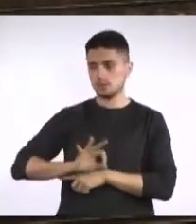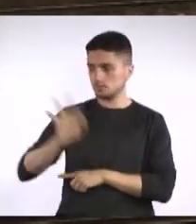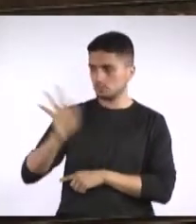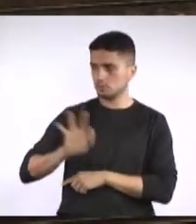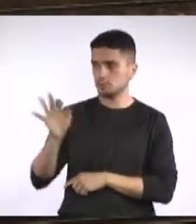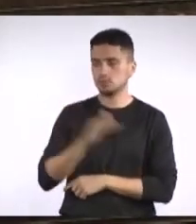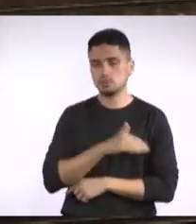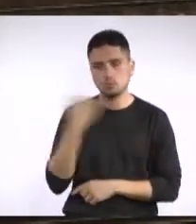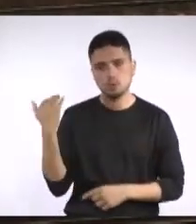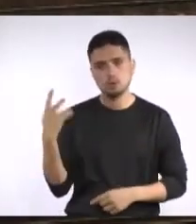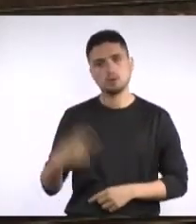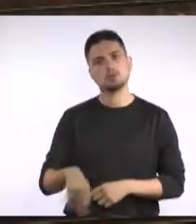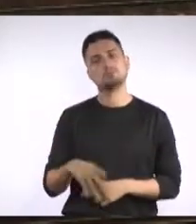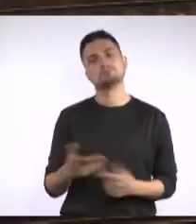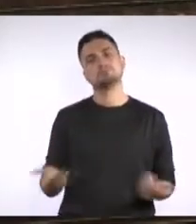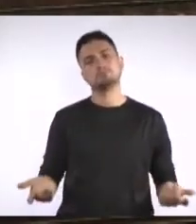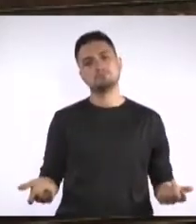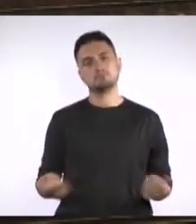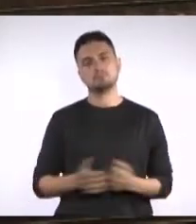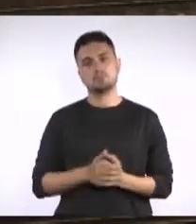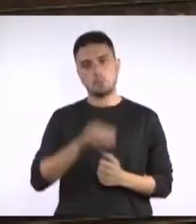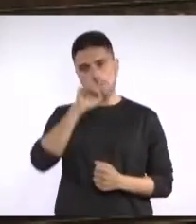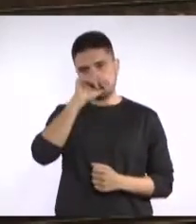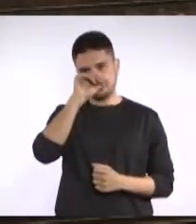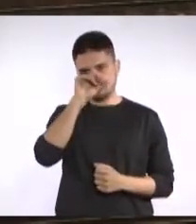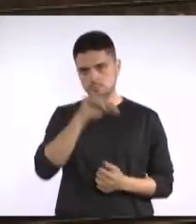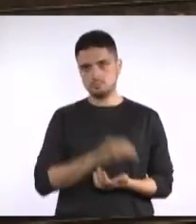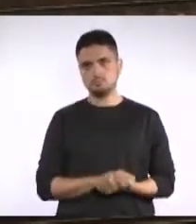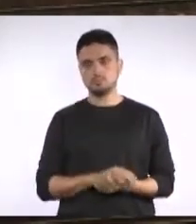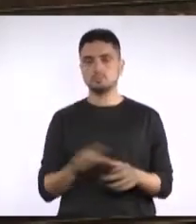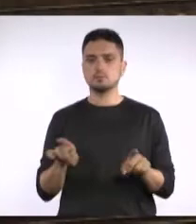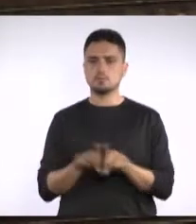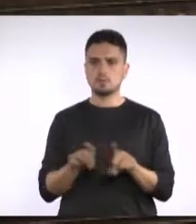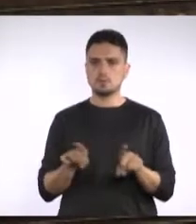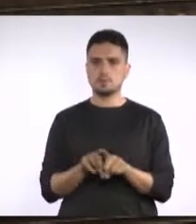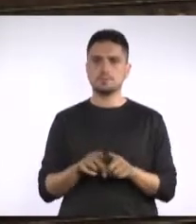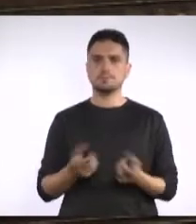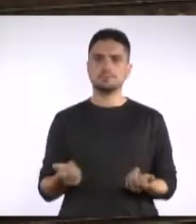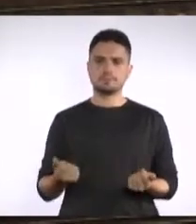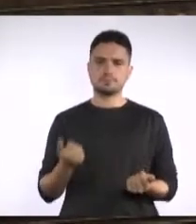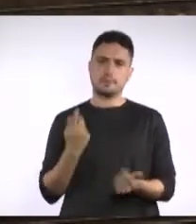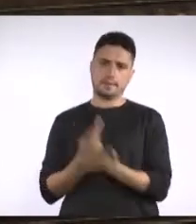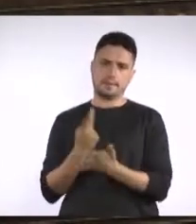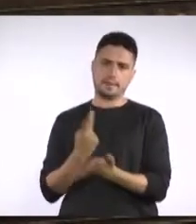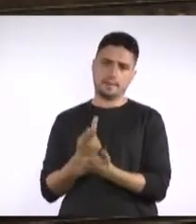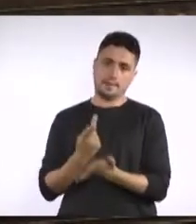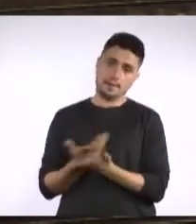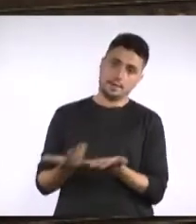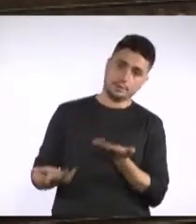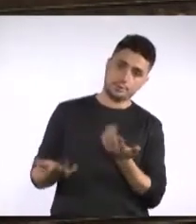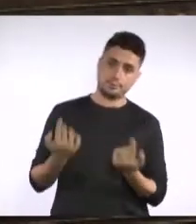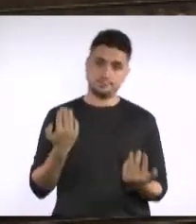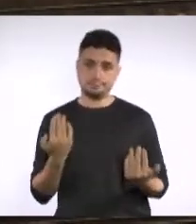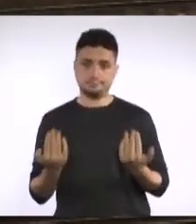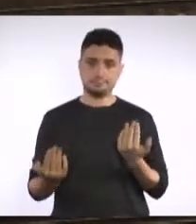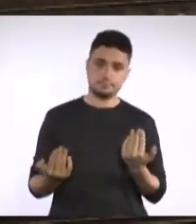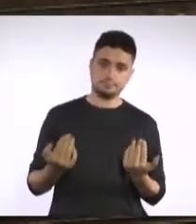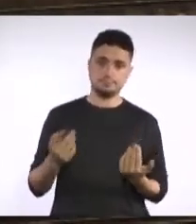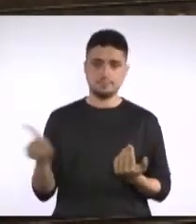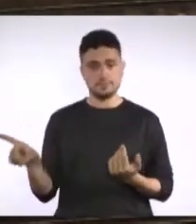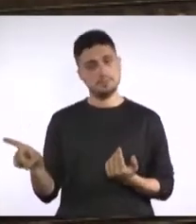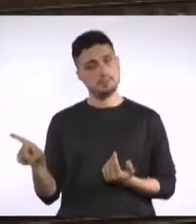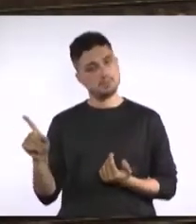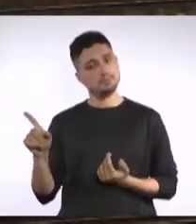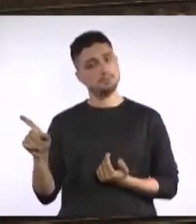letalidade policial no estado do Rio de Janeiro e, equivocadamente, quer dizer, não é equivocadamente, é